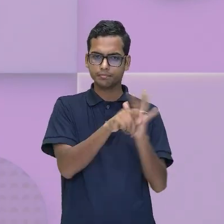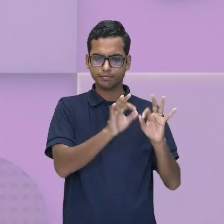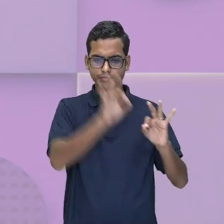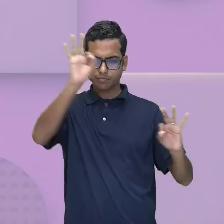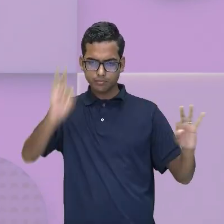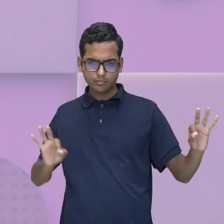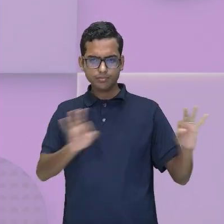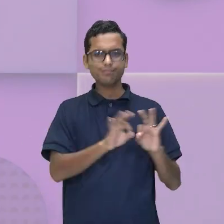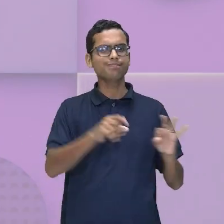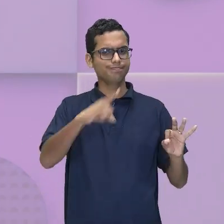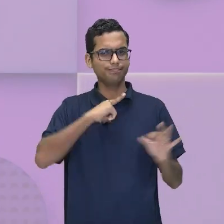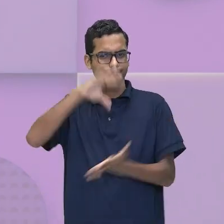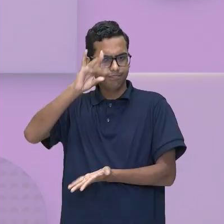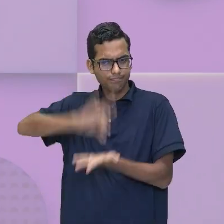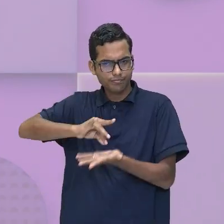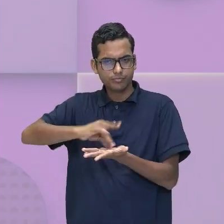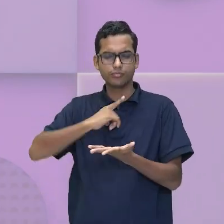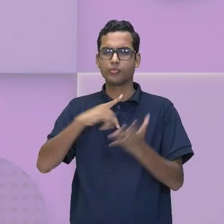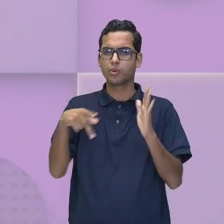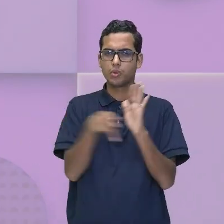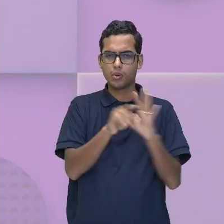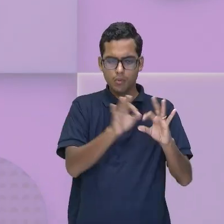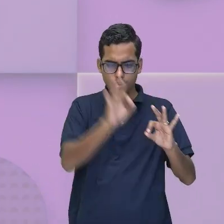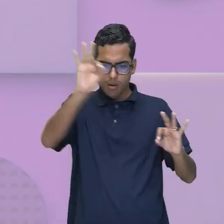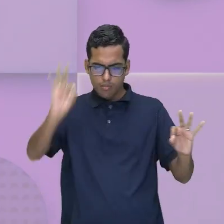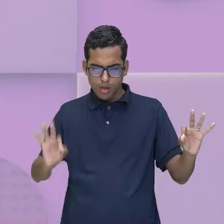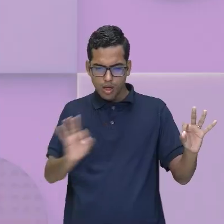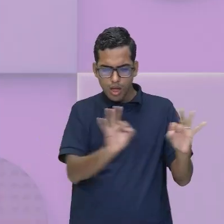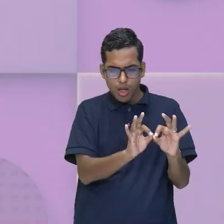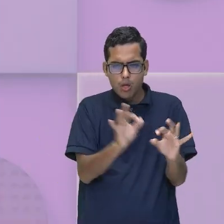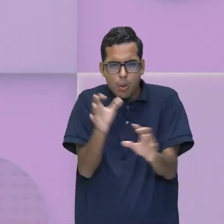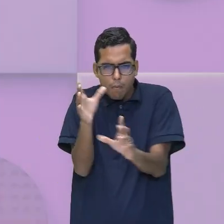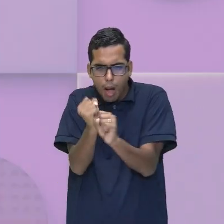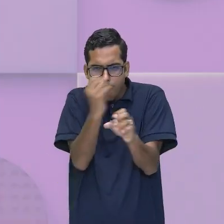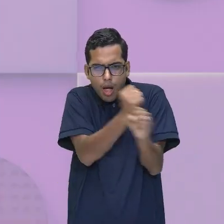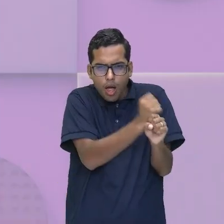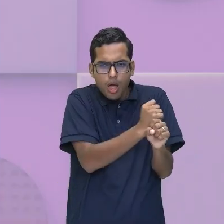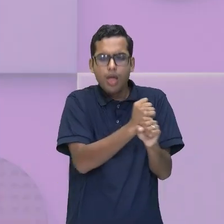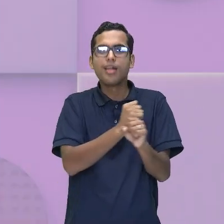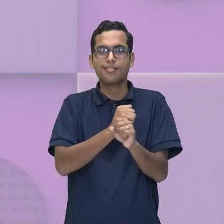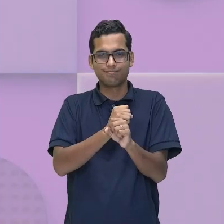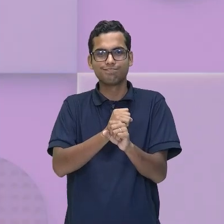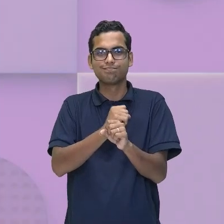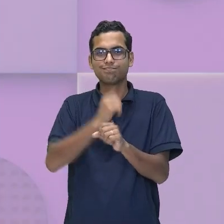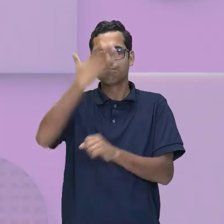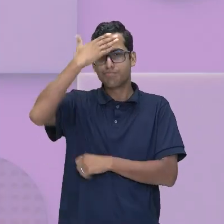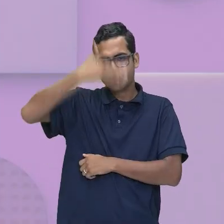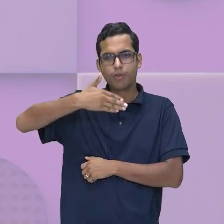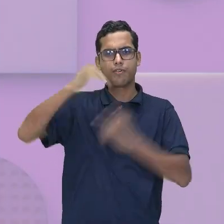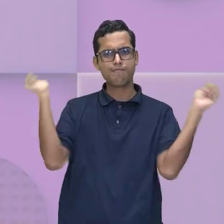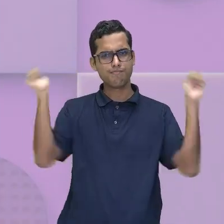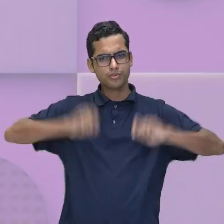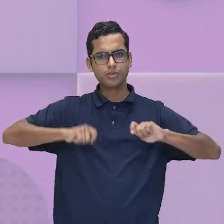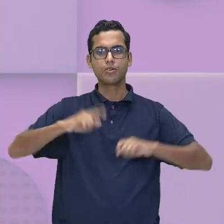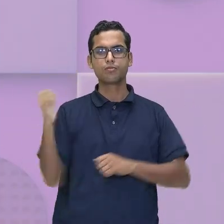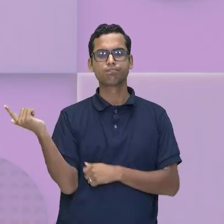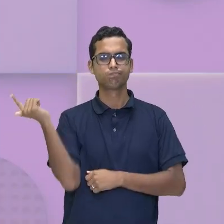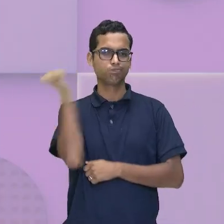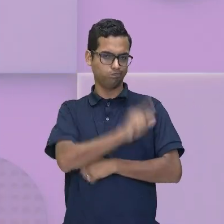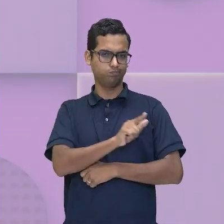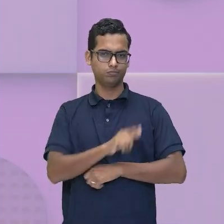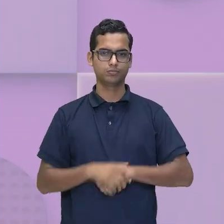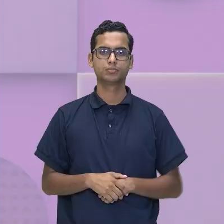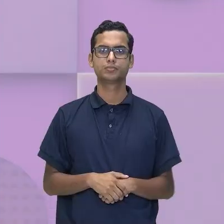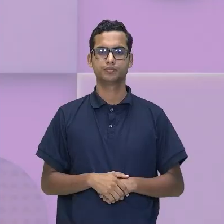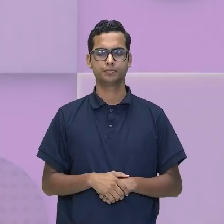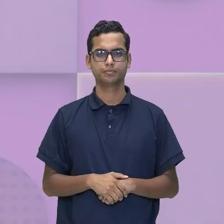você pegar um triângulo e fazer as medições, você vai conseguir comprovar essa condição, tá certo? Agora